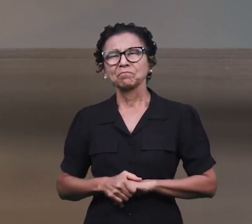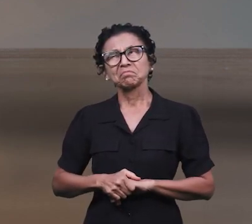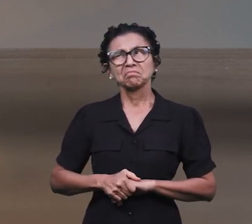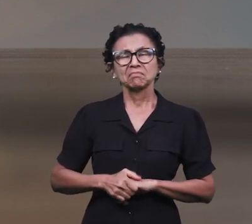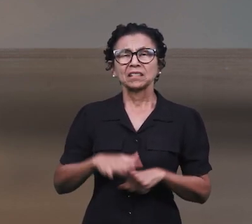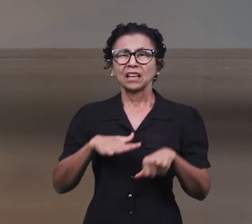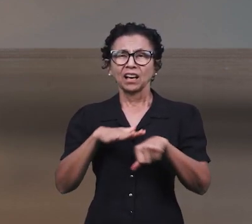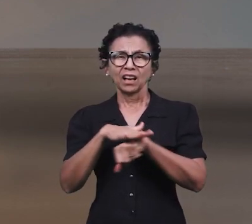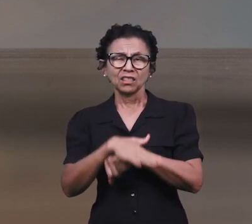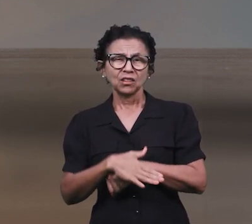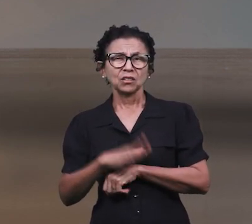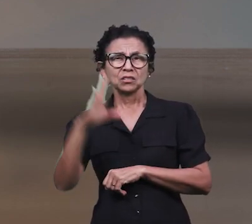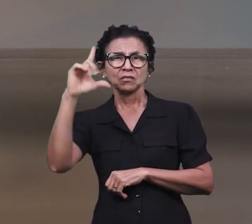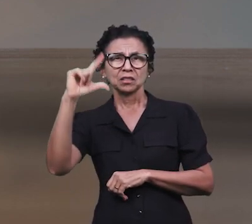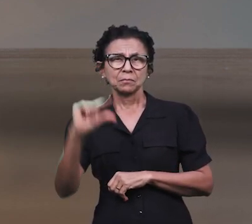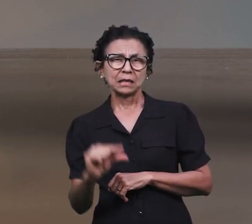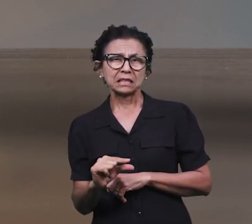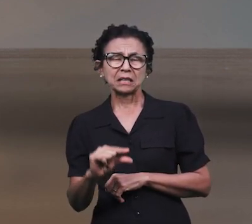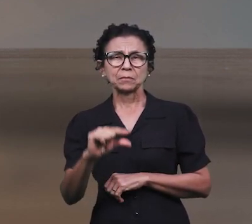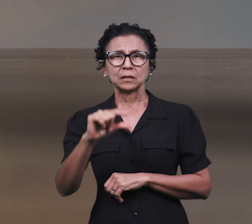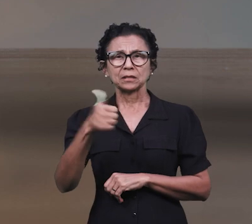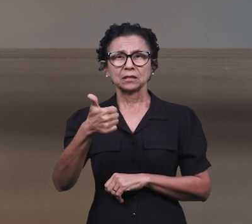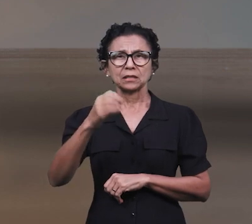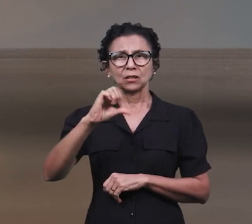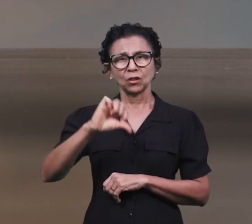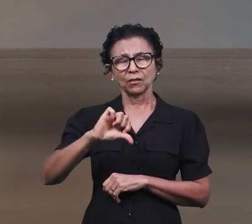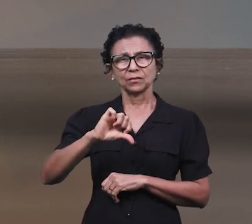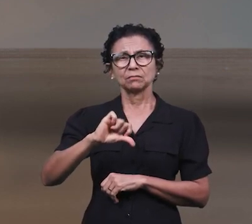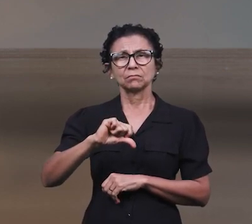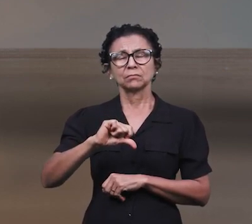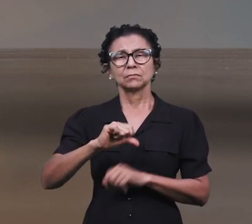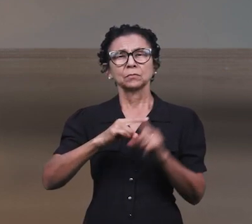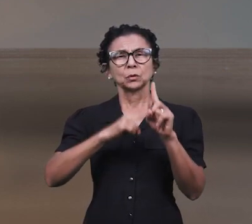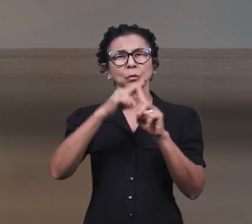graus. E como estará o tempo amanhã?